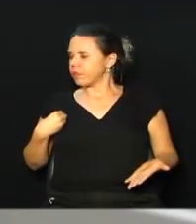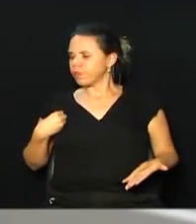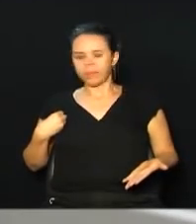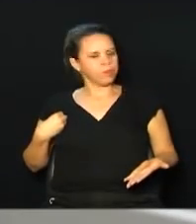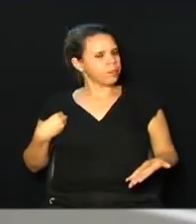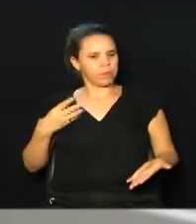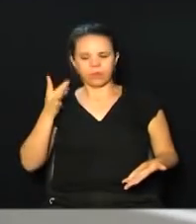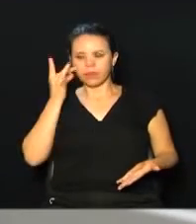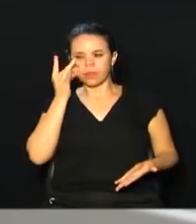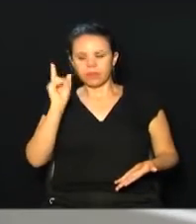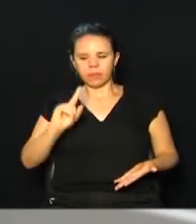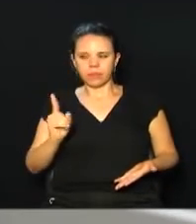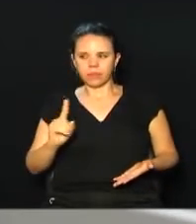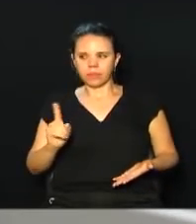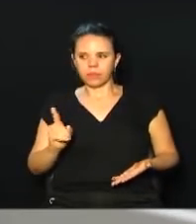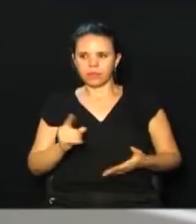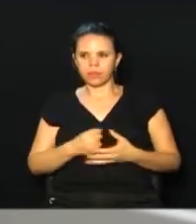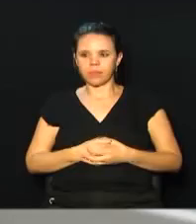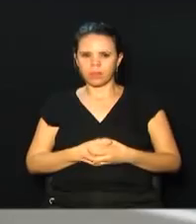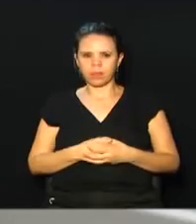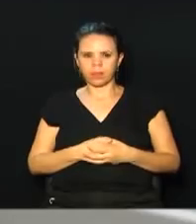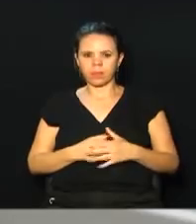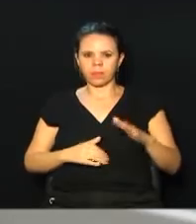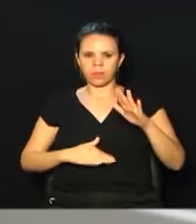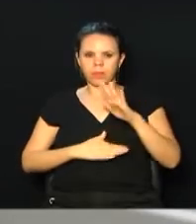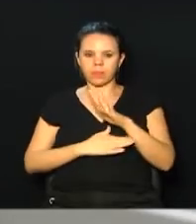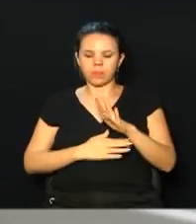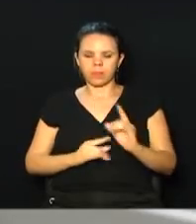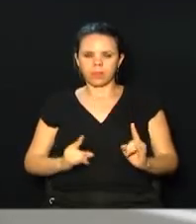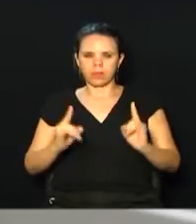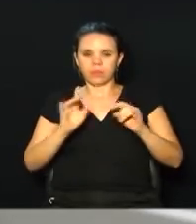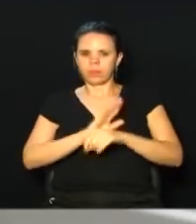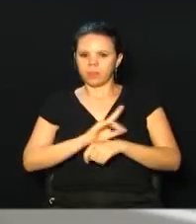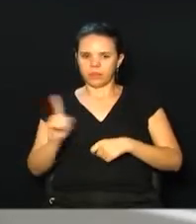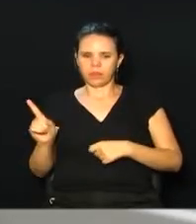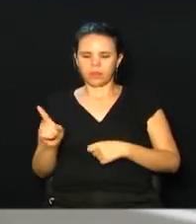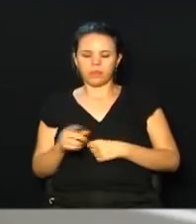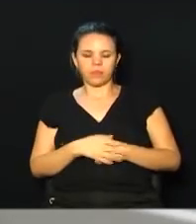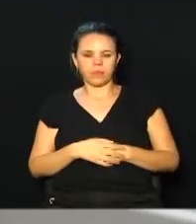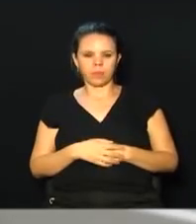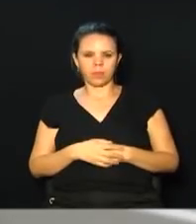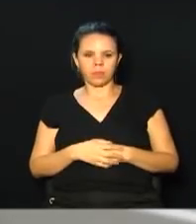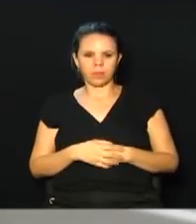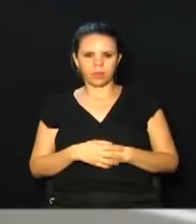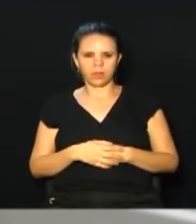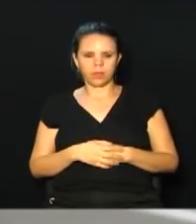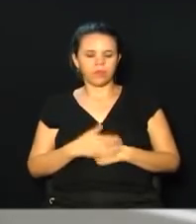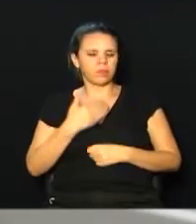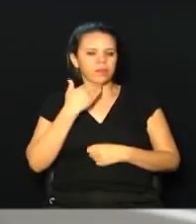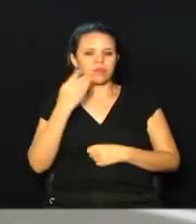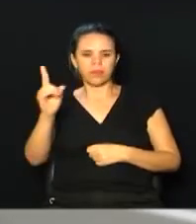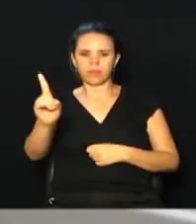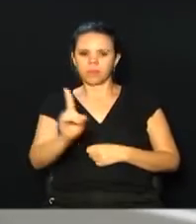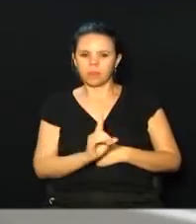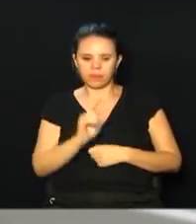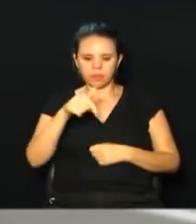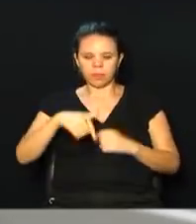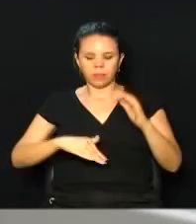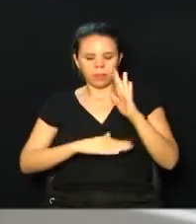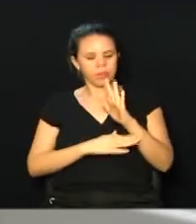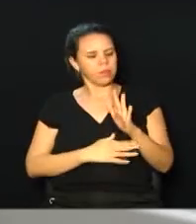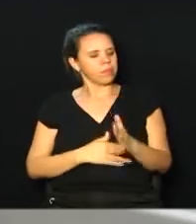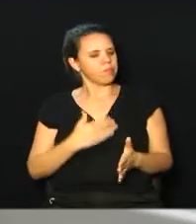atendimento presencial aqui no prédio do Legislativo Campineiro. Então, não adianta você vir até